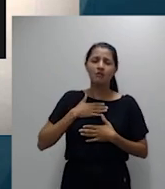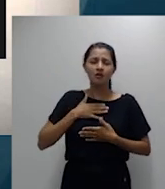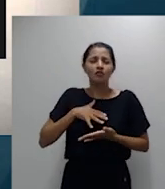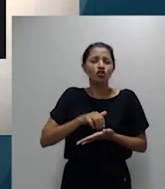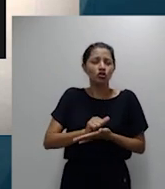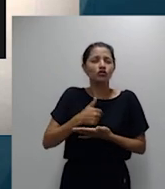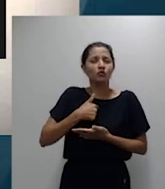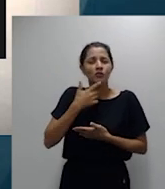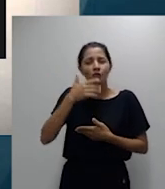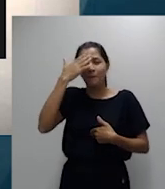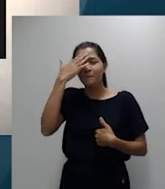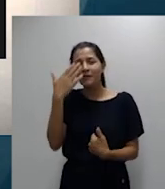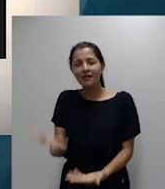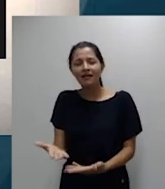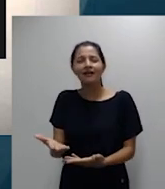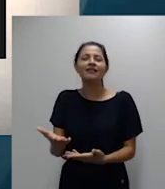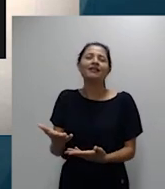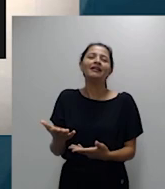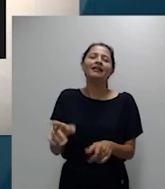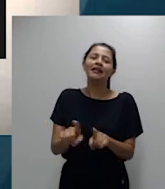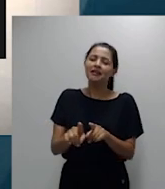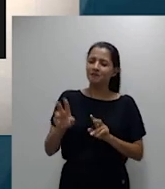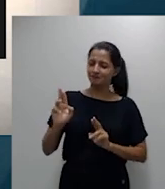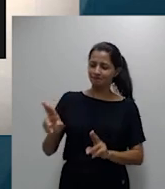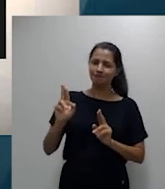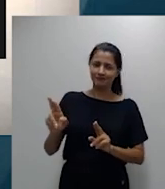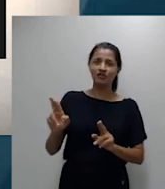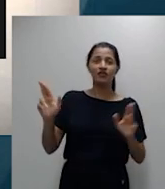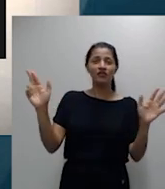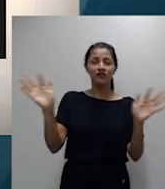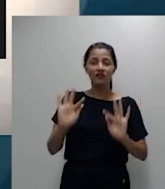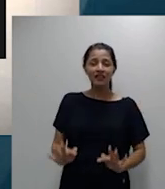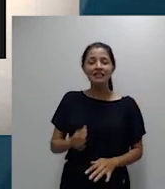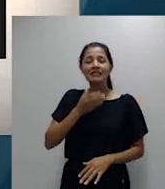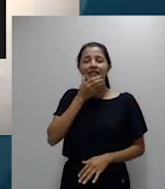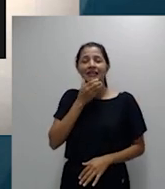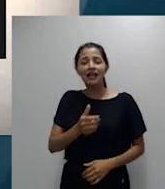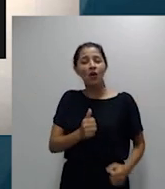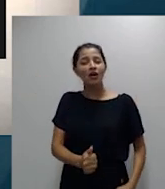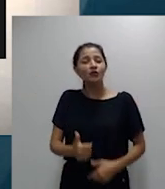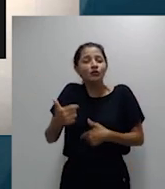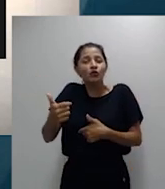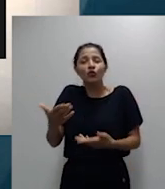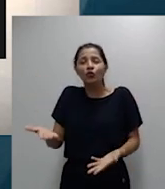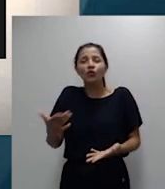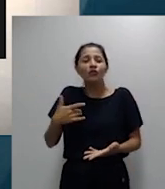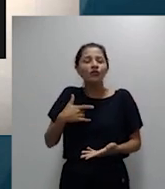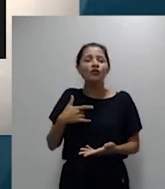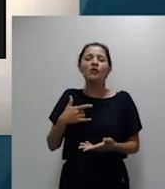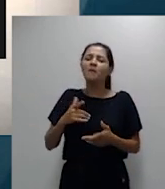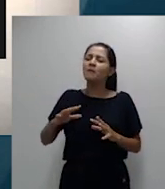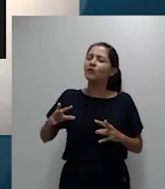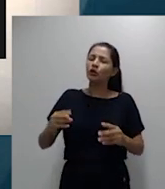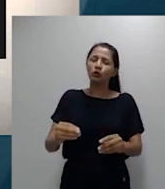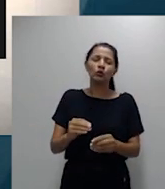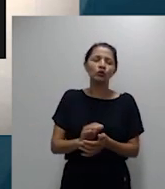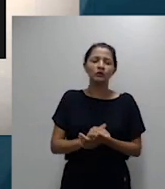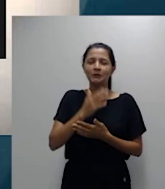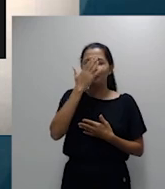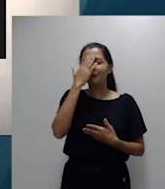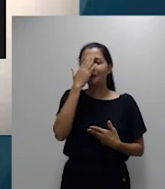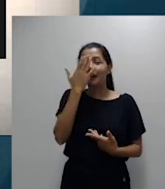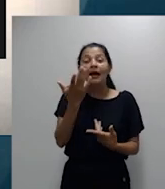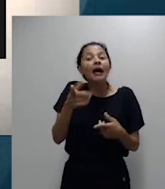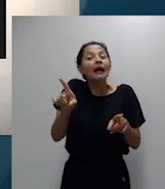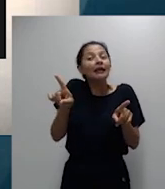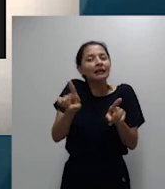muito obrigado e os votos de feliz natal e ano novo muito exitoso para todos e Obrigado também